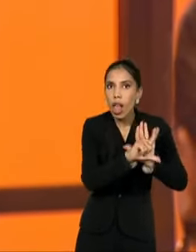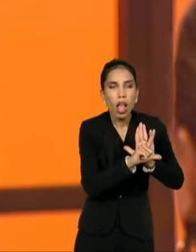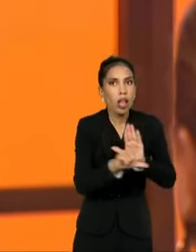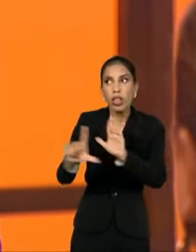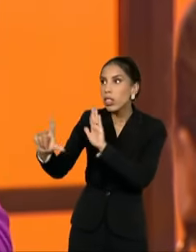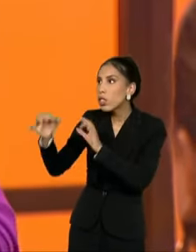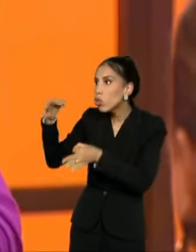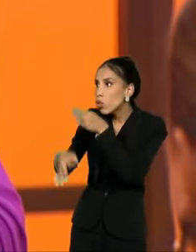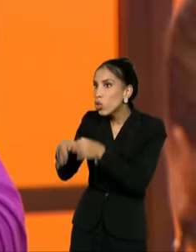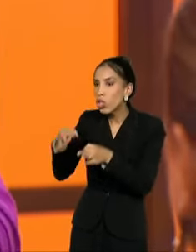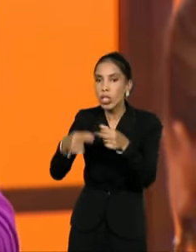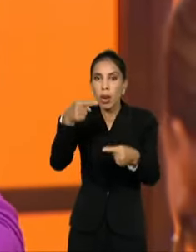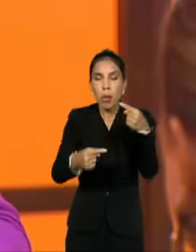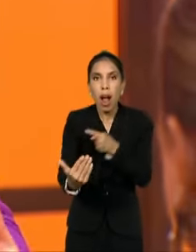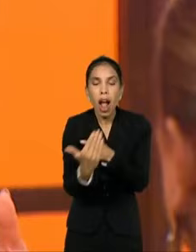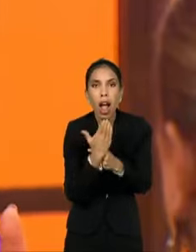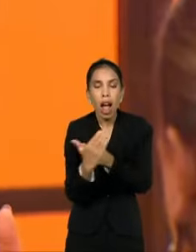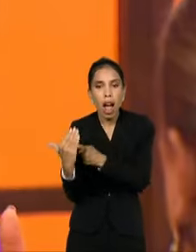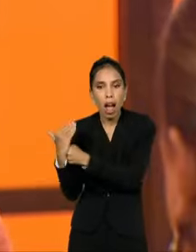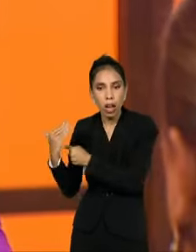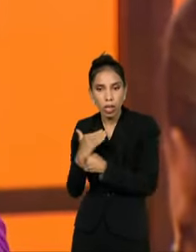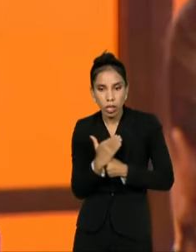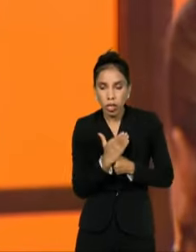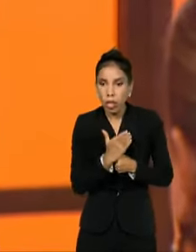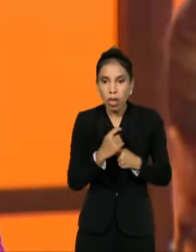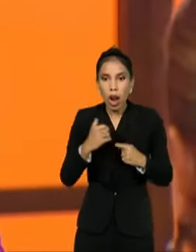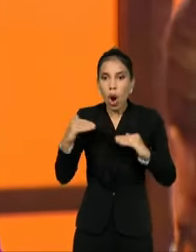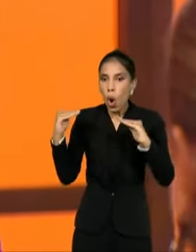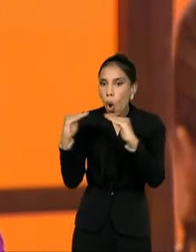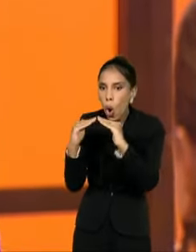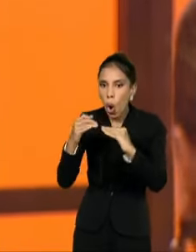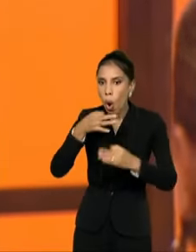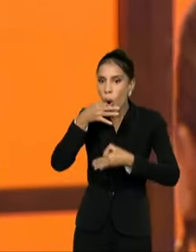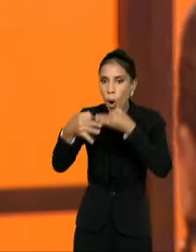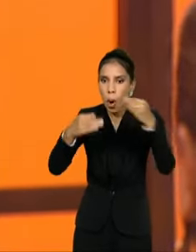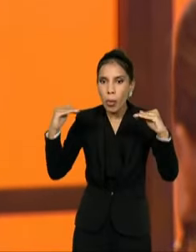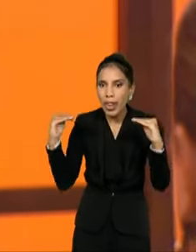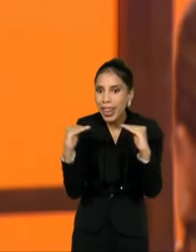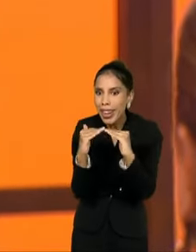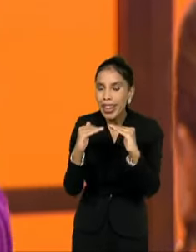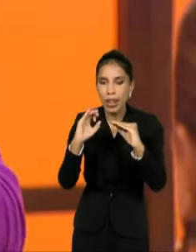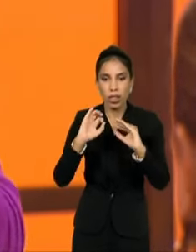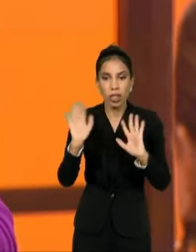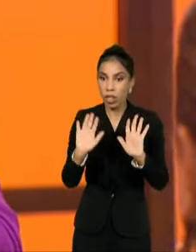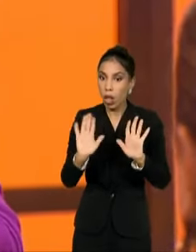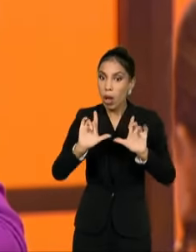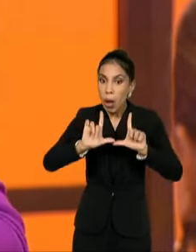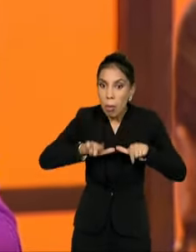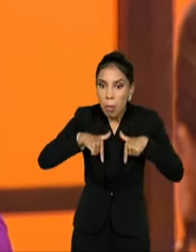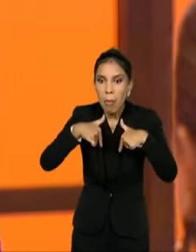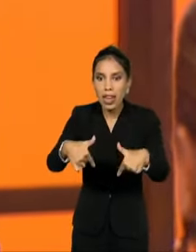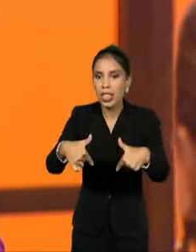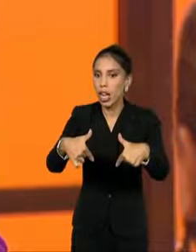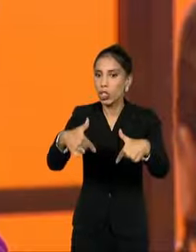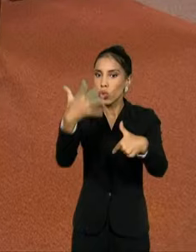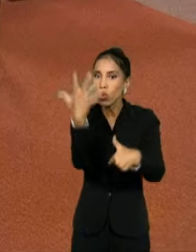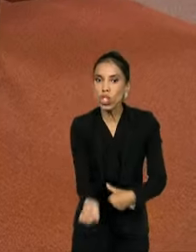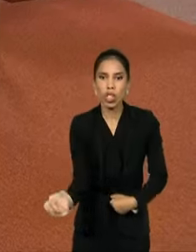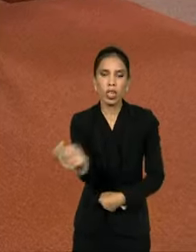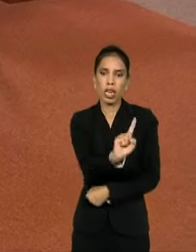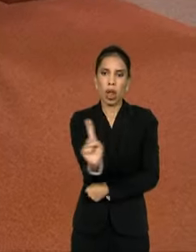civilizadamente. Ninguém precisa concordar com ninguém, ter a mesma claro. Opinião com ninguém, mas há atitudes